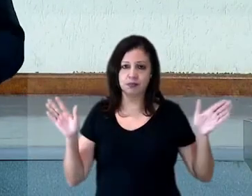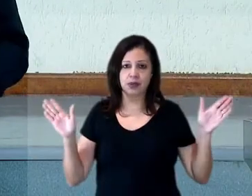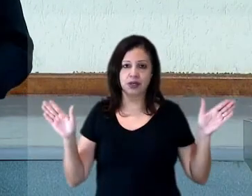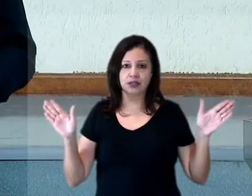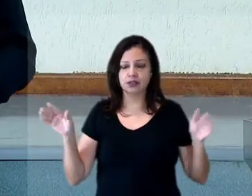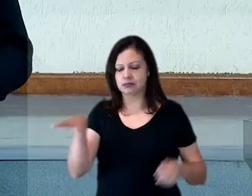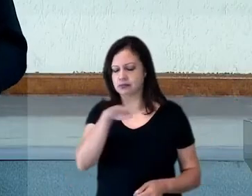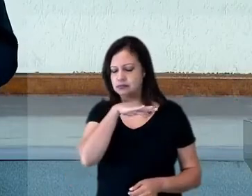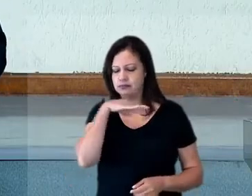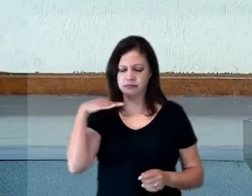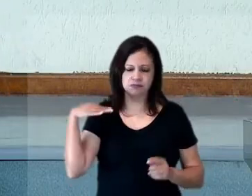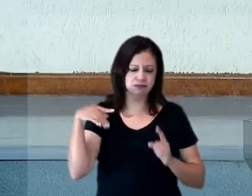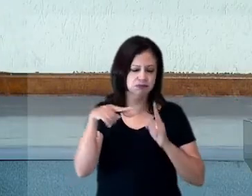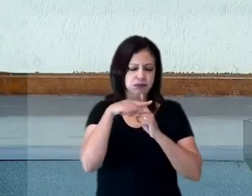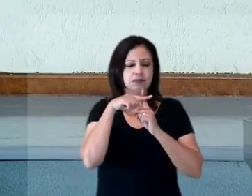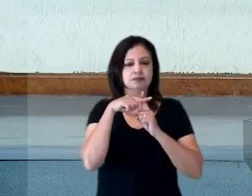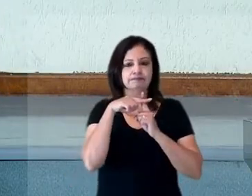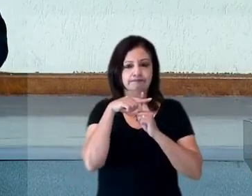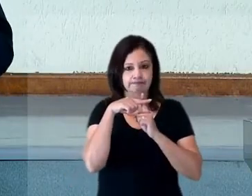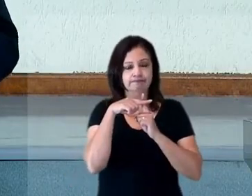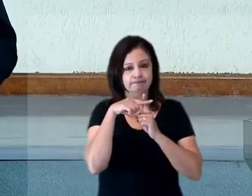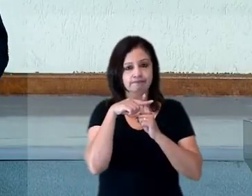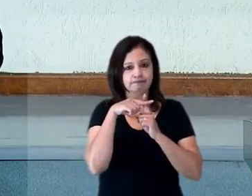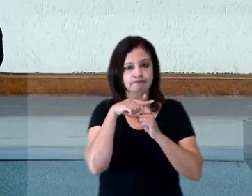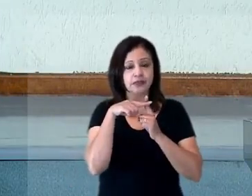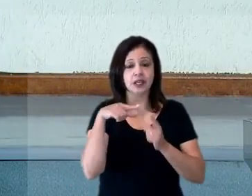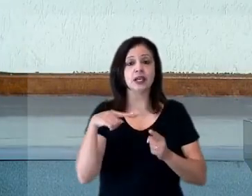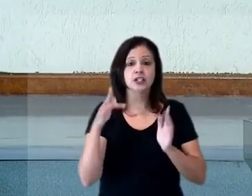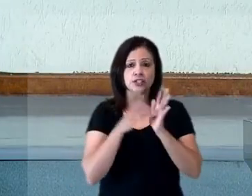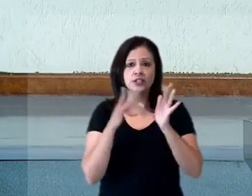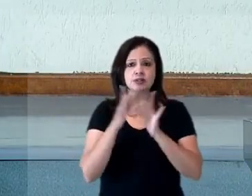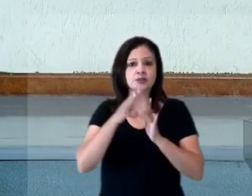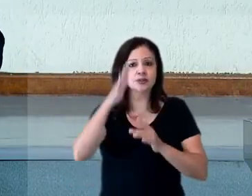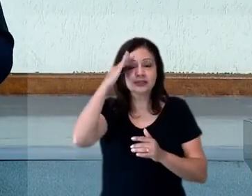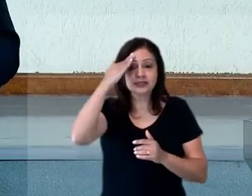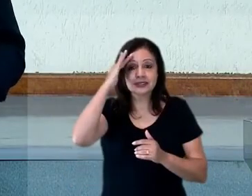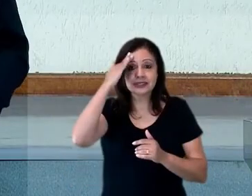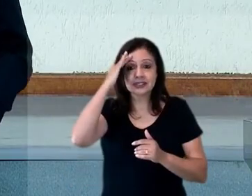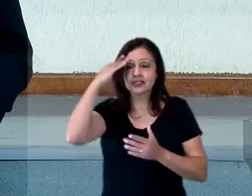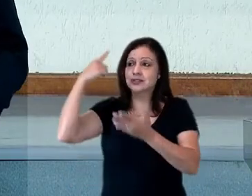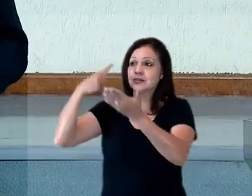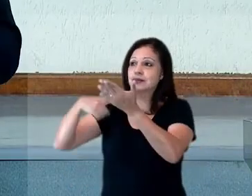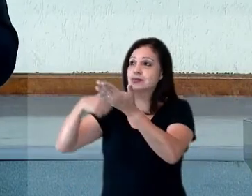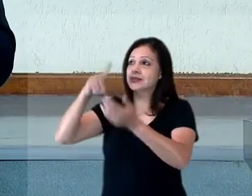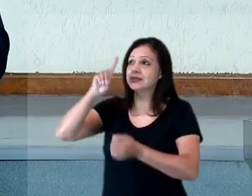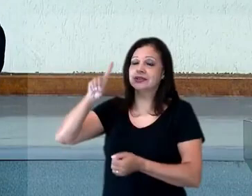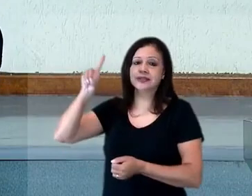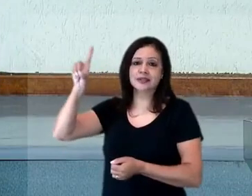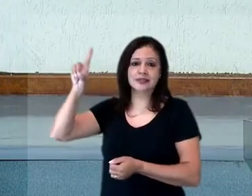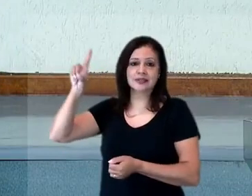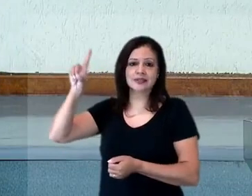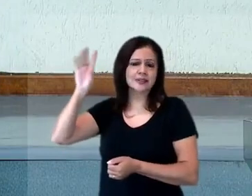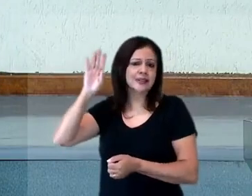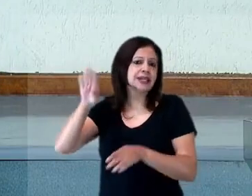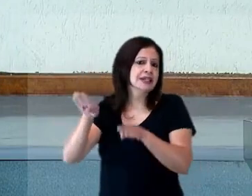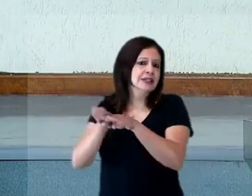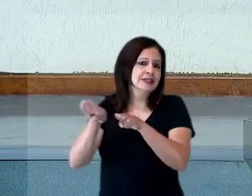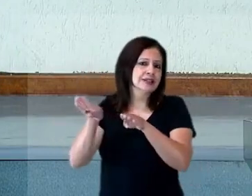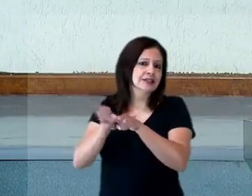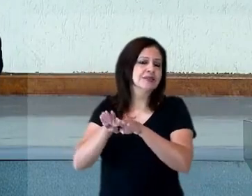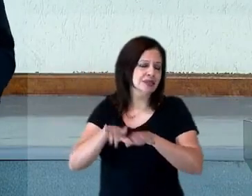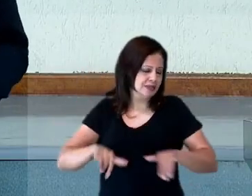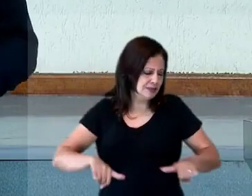do plano de Deus Pai e daquilo que ele passaria, daquilo que ele deveria